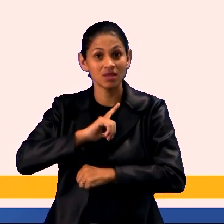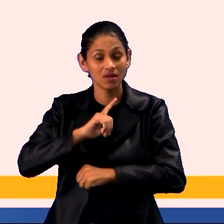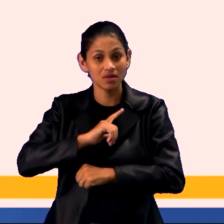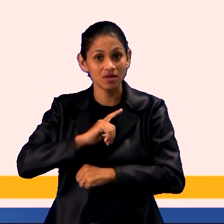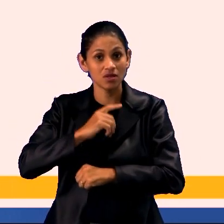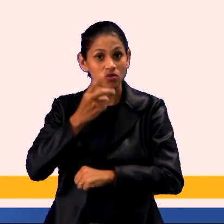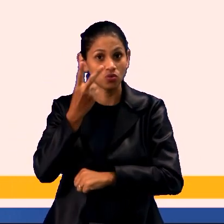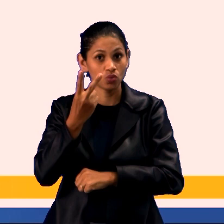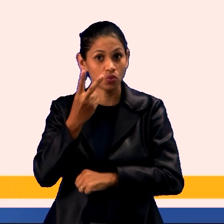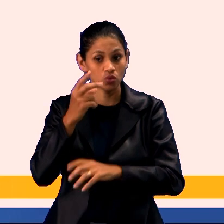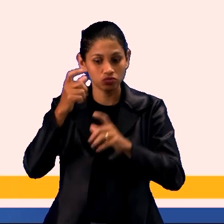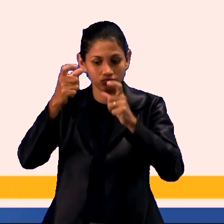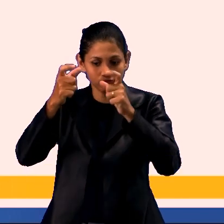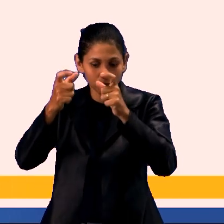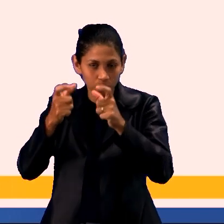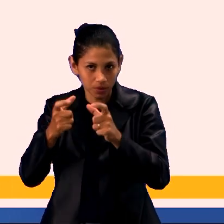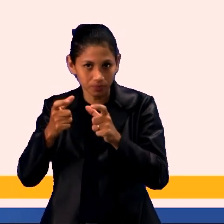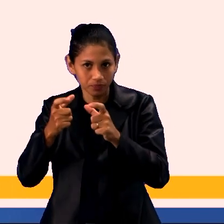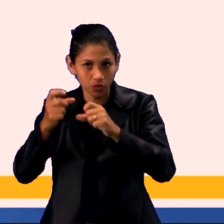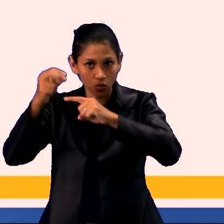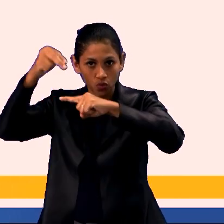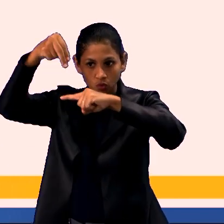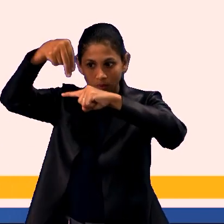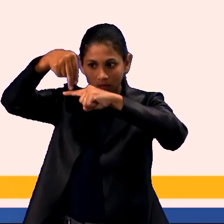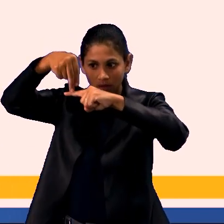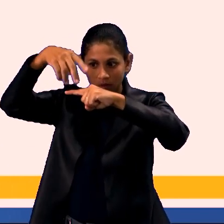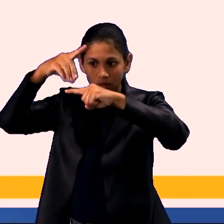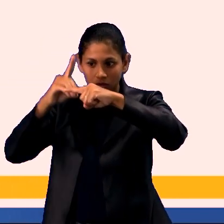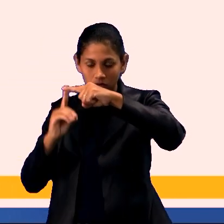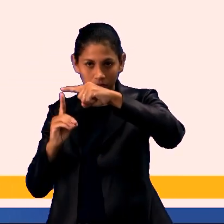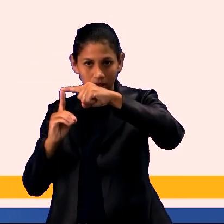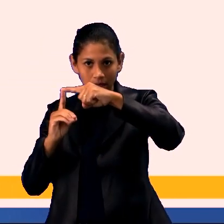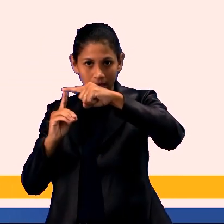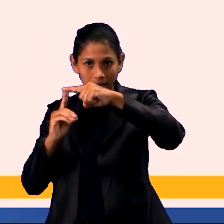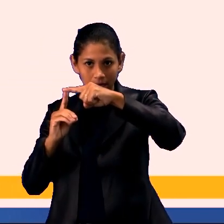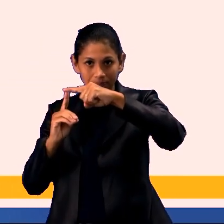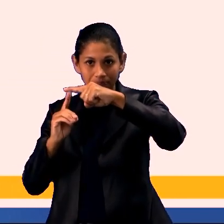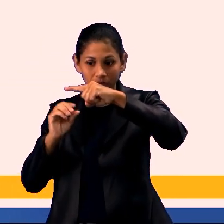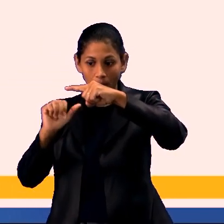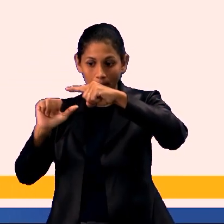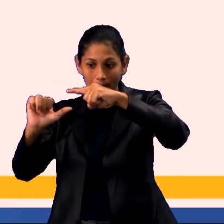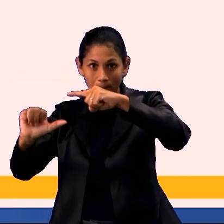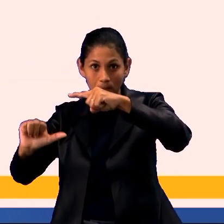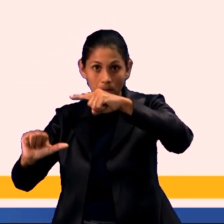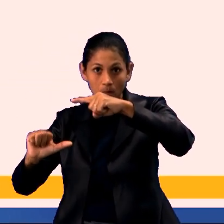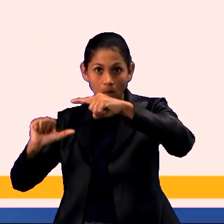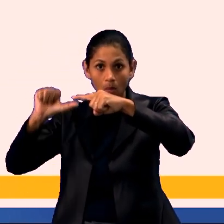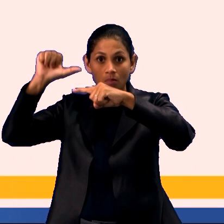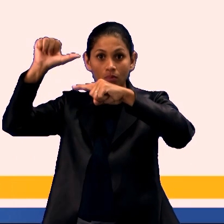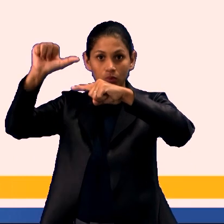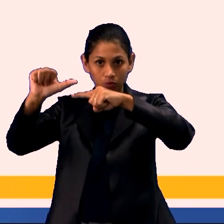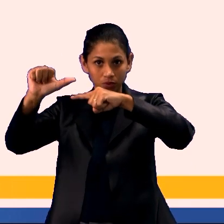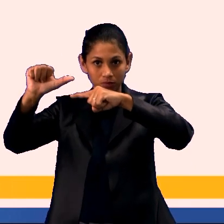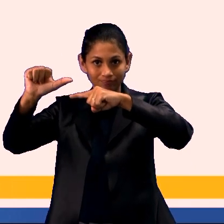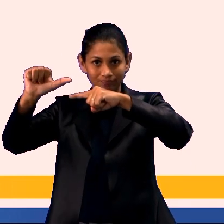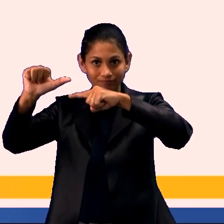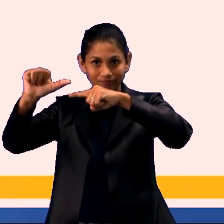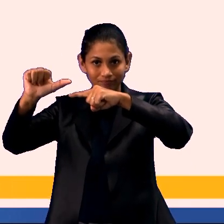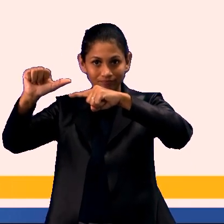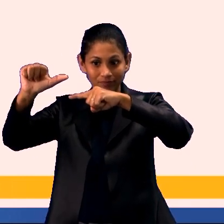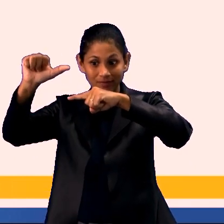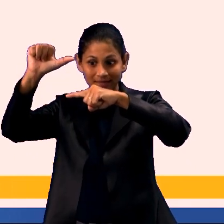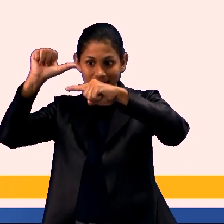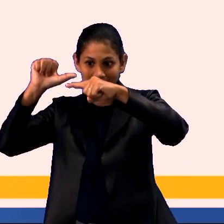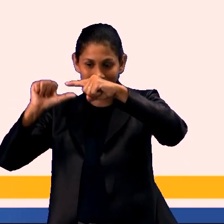numa fração, o numerador que fica em cima, o denominador que fica embaixo. Então, o que a gente faz? Quem está em